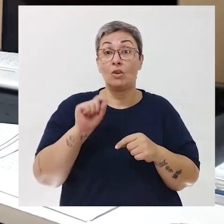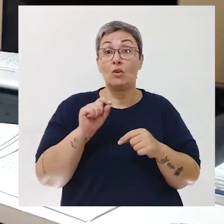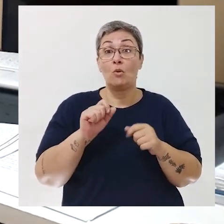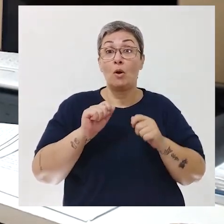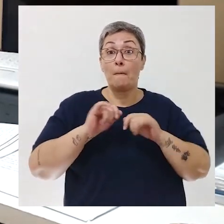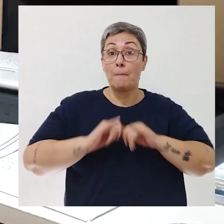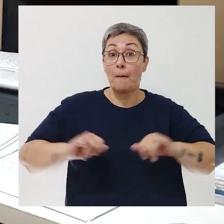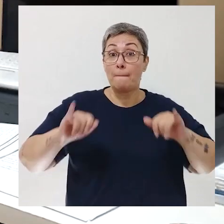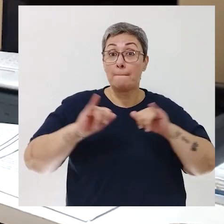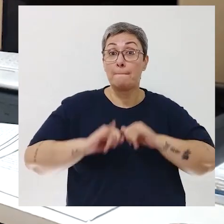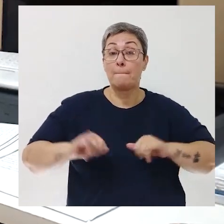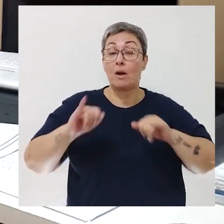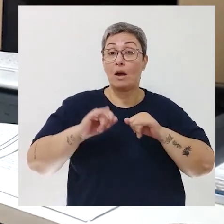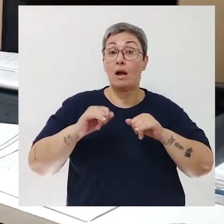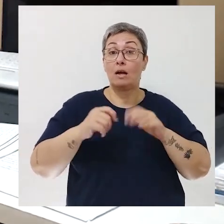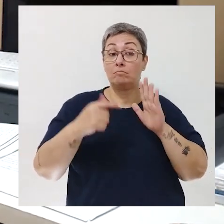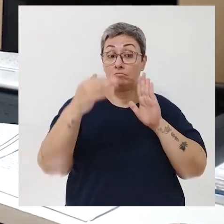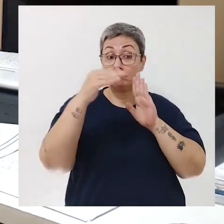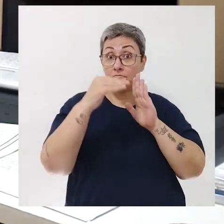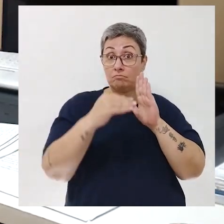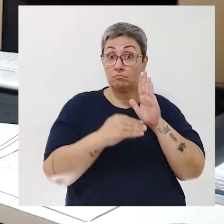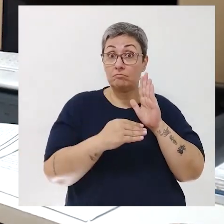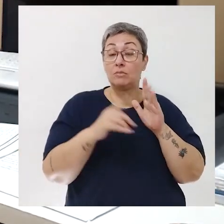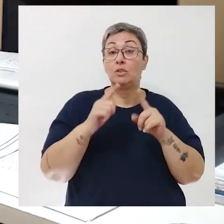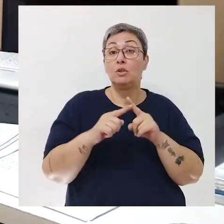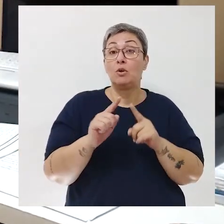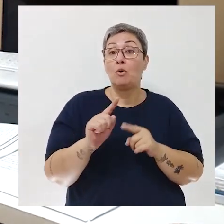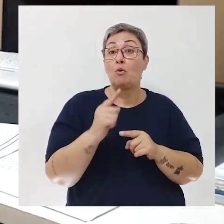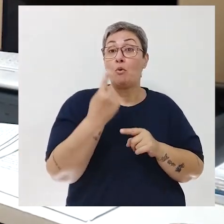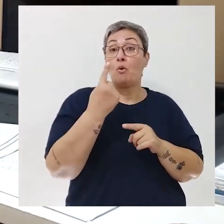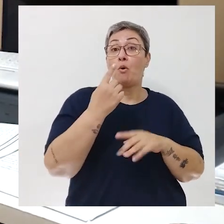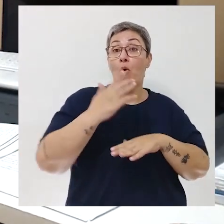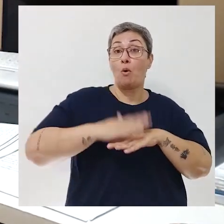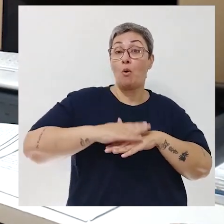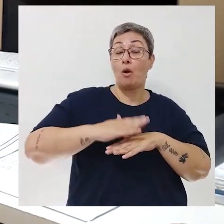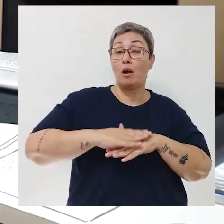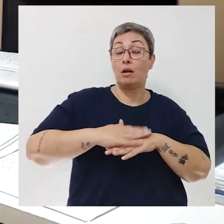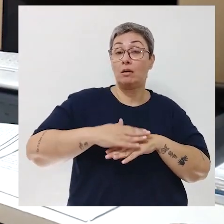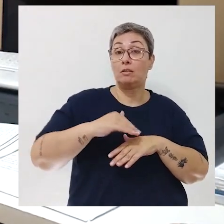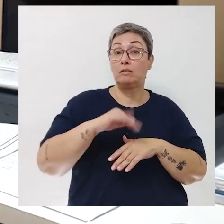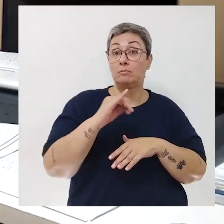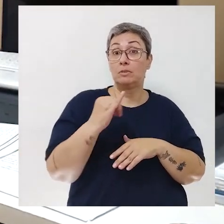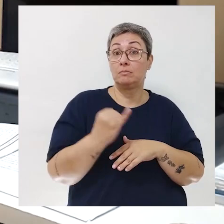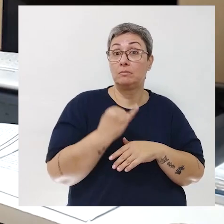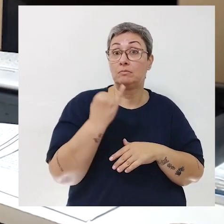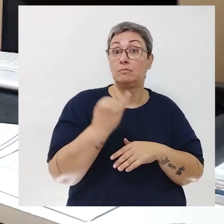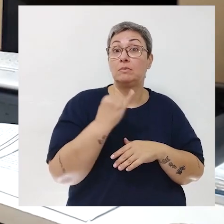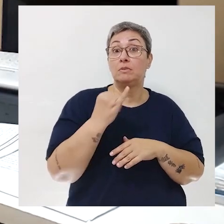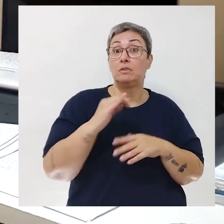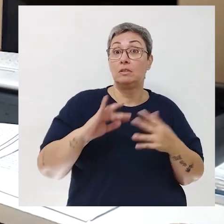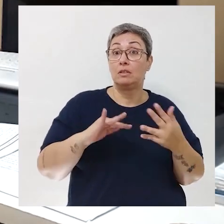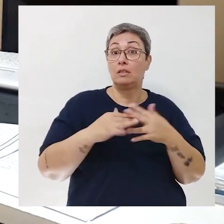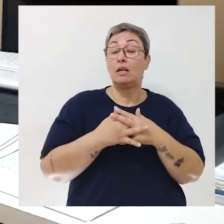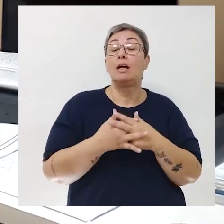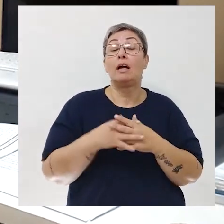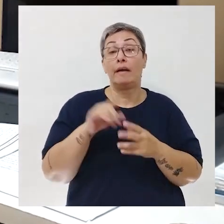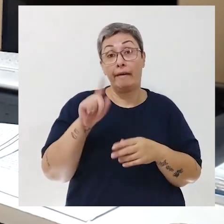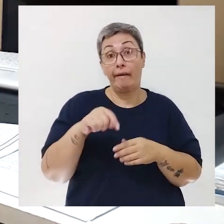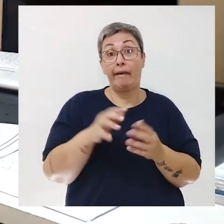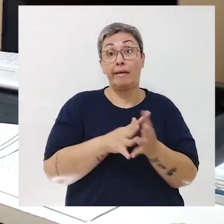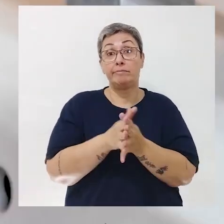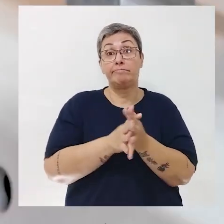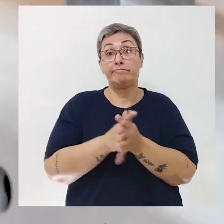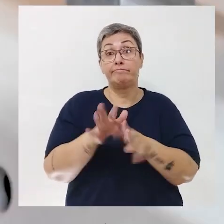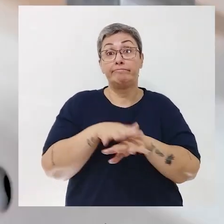as campanhas mencionam, uma das ações que se espera do cidadão